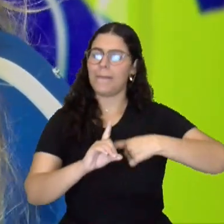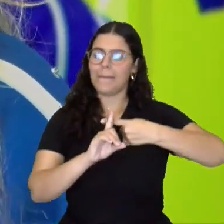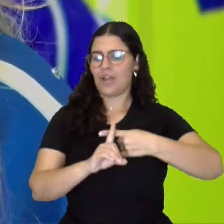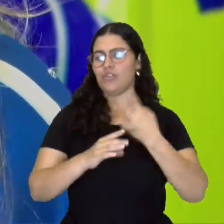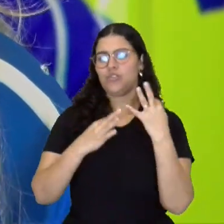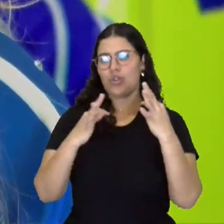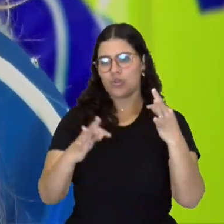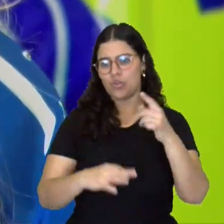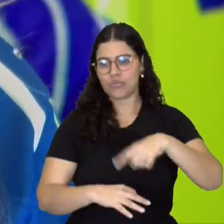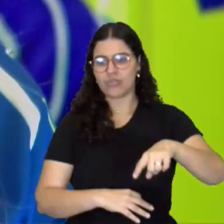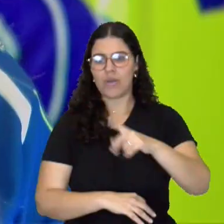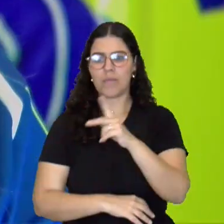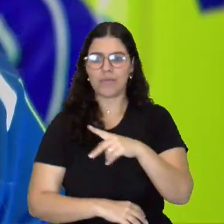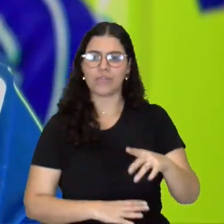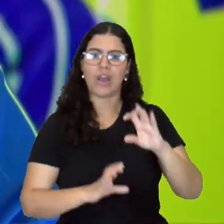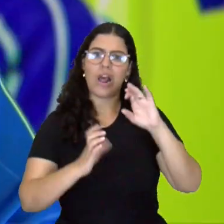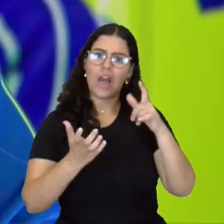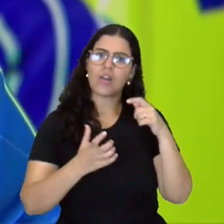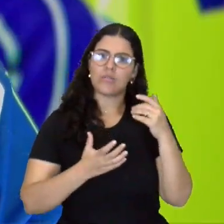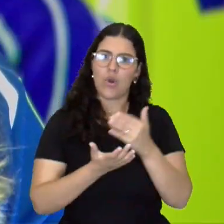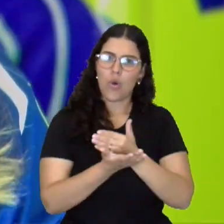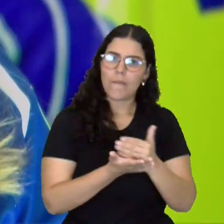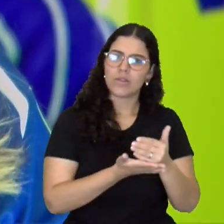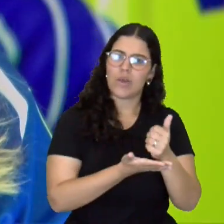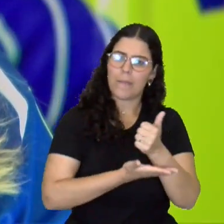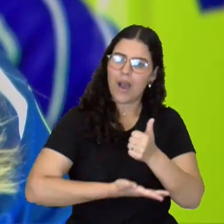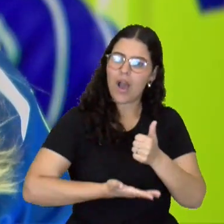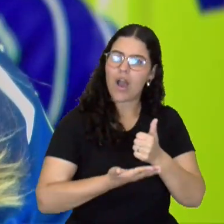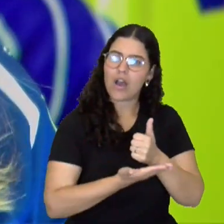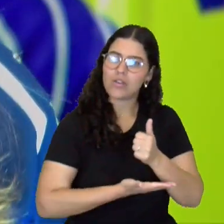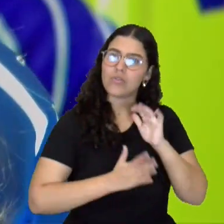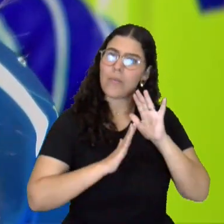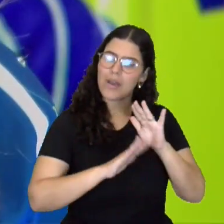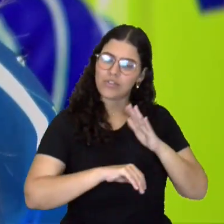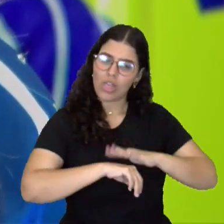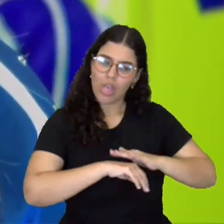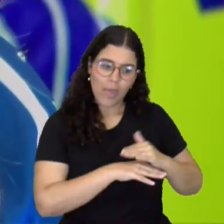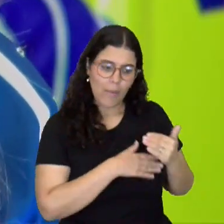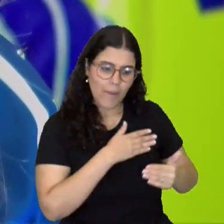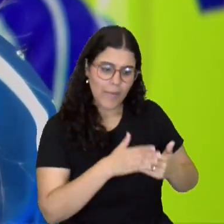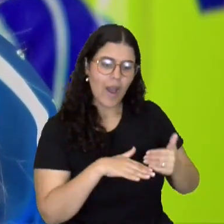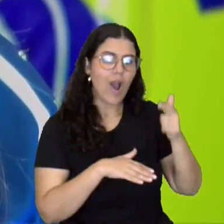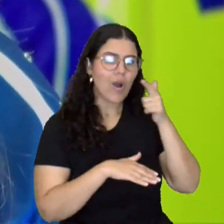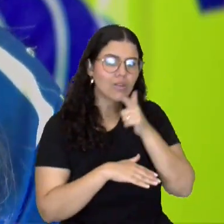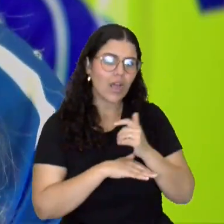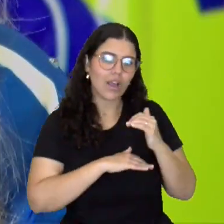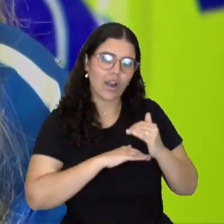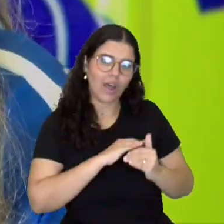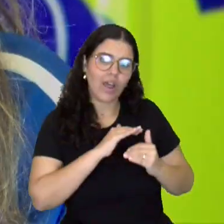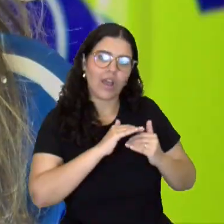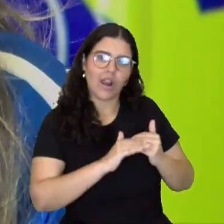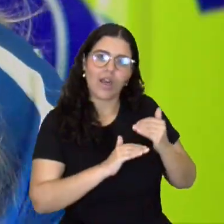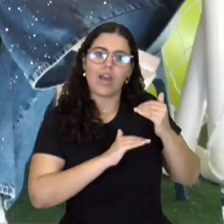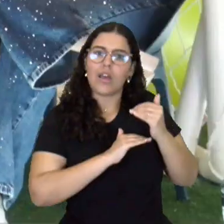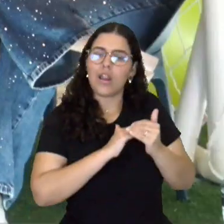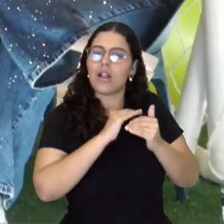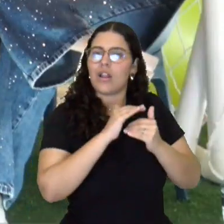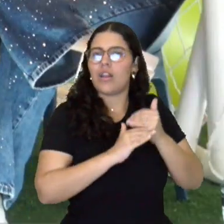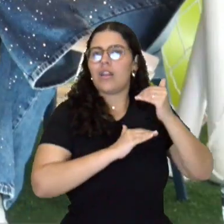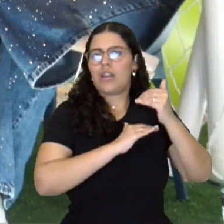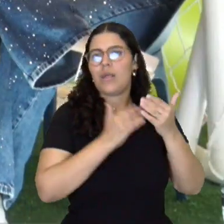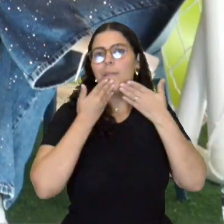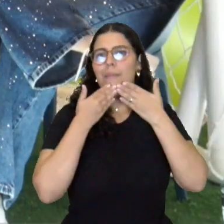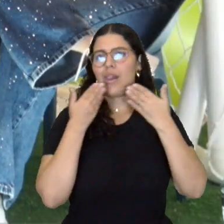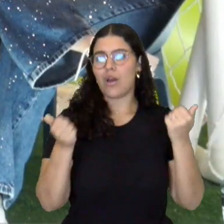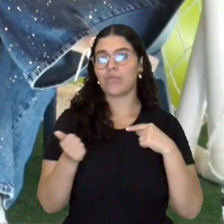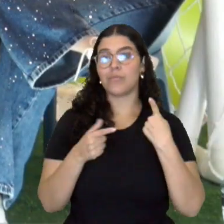trabalho de base, devagarzinho, mas a gente foi crescendo e aumentando. E a proposta sempre é que a gente possa atingir cada vez mais o maior número